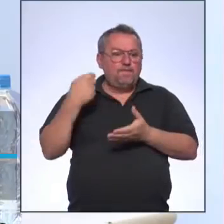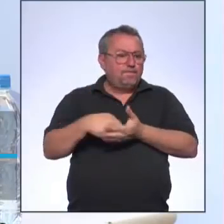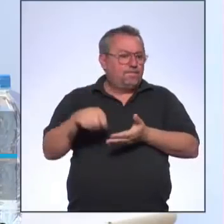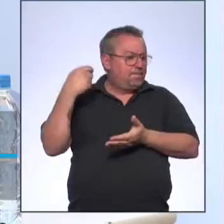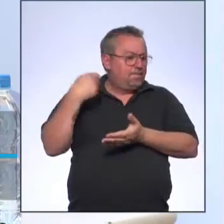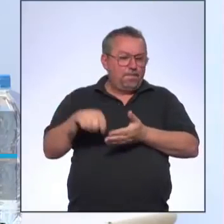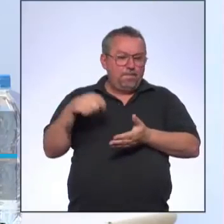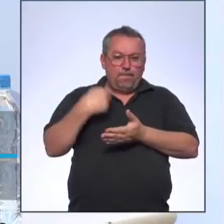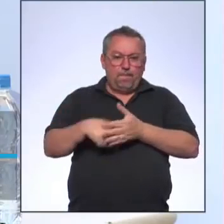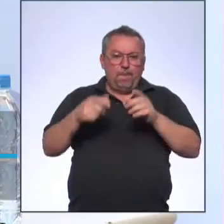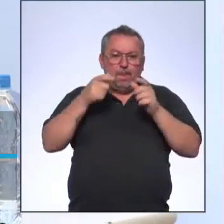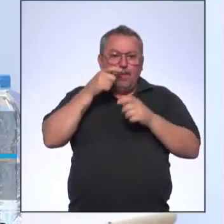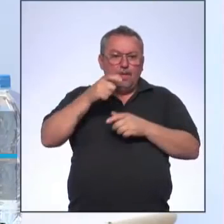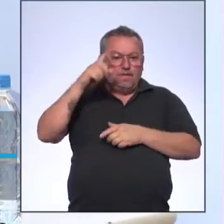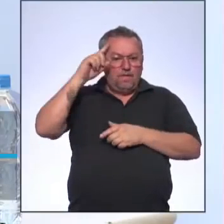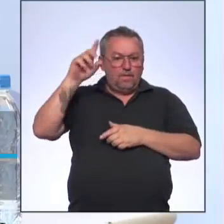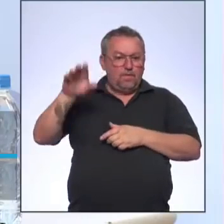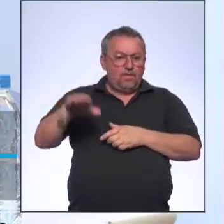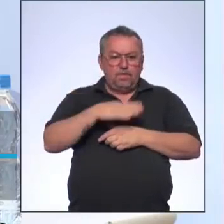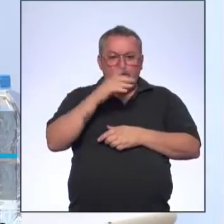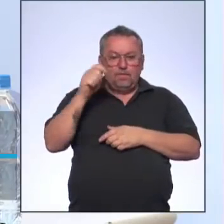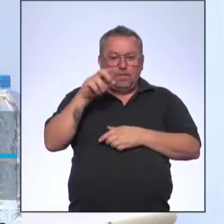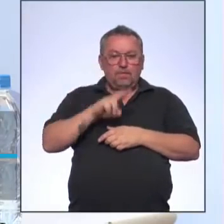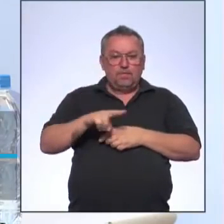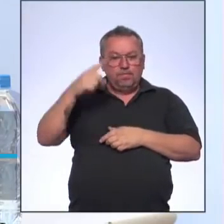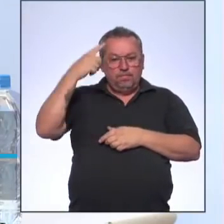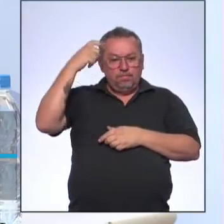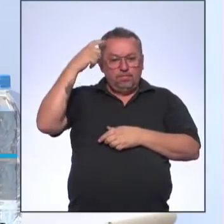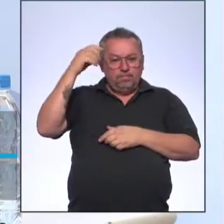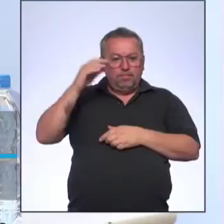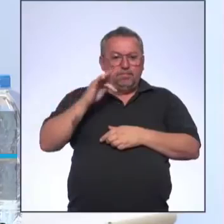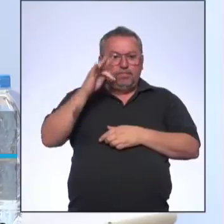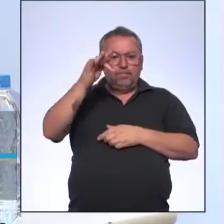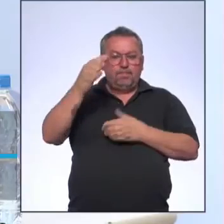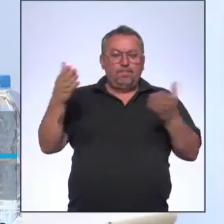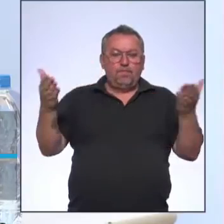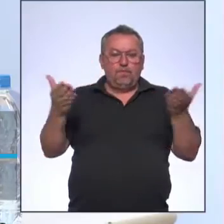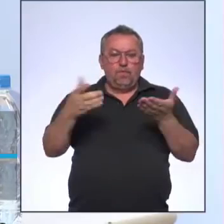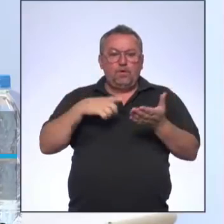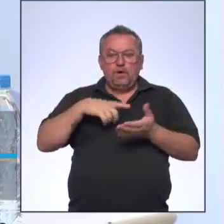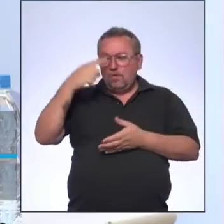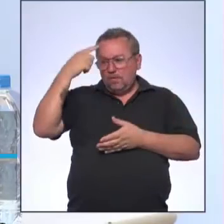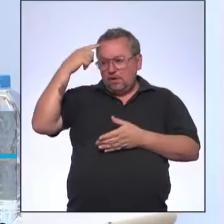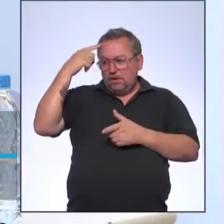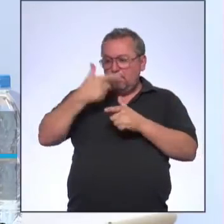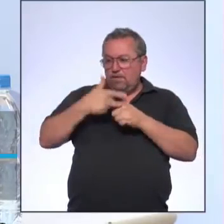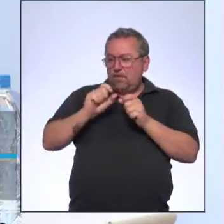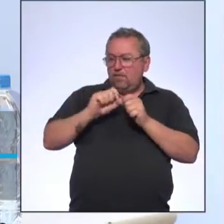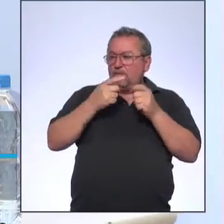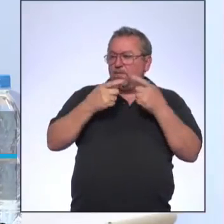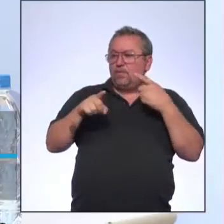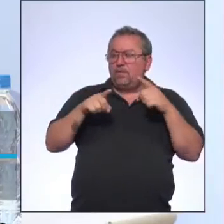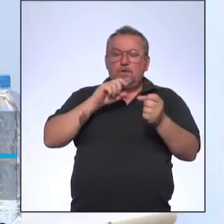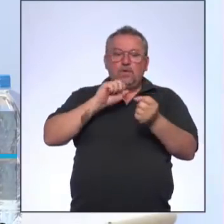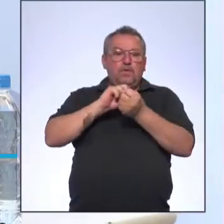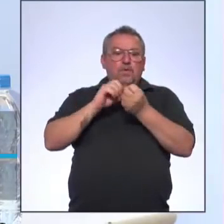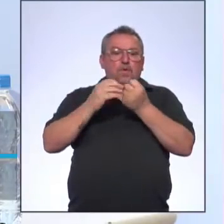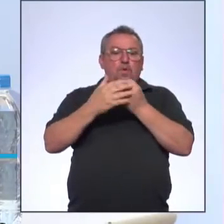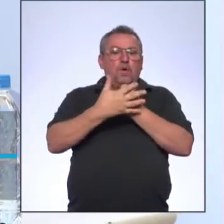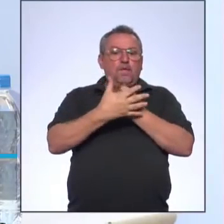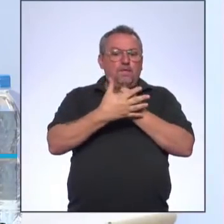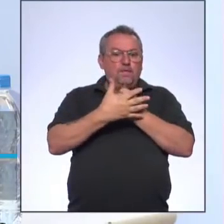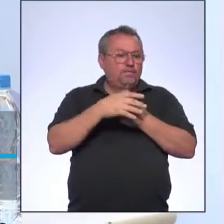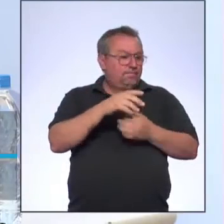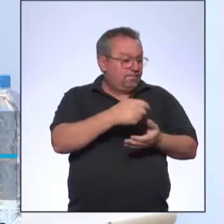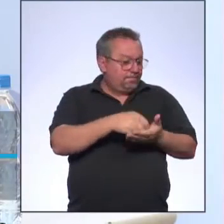que você viu durante o dia, que pode servir para ideias do futuro. Hoje você está com uma ideia sobre fazer uma música sobre o coronavírus.